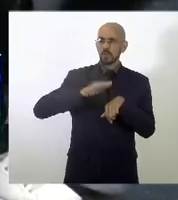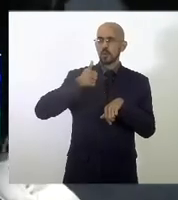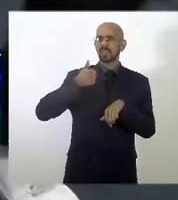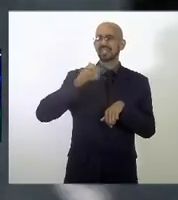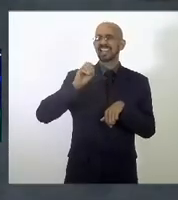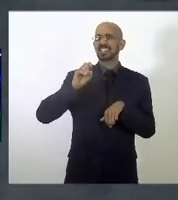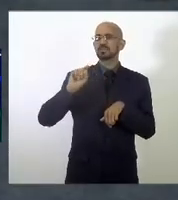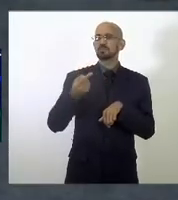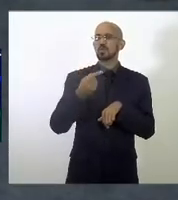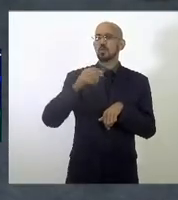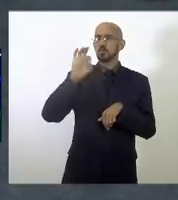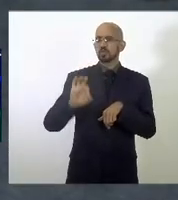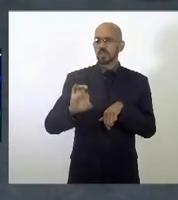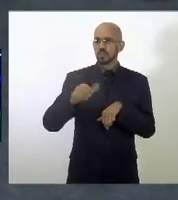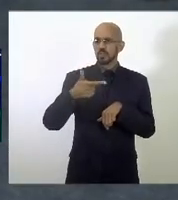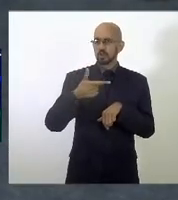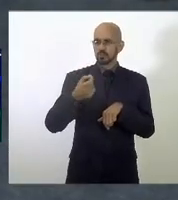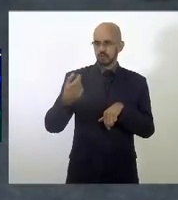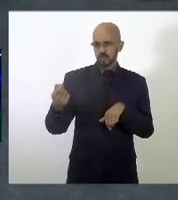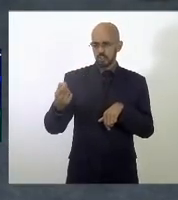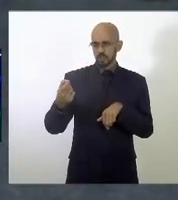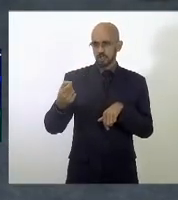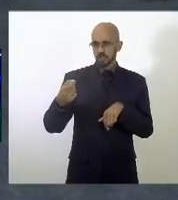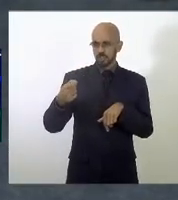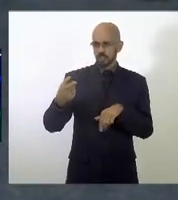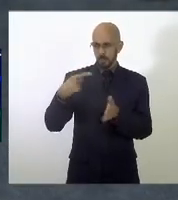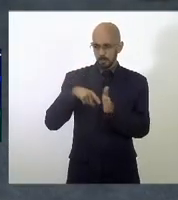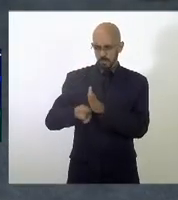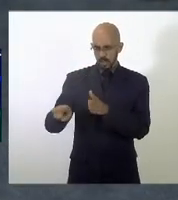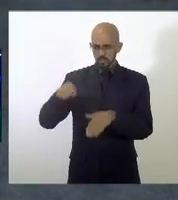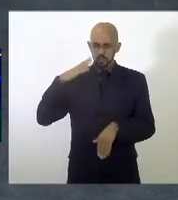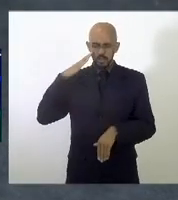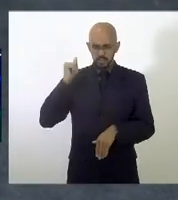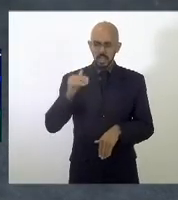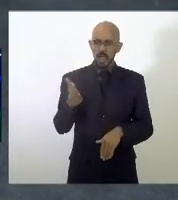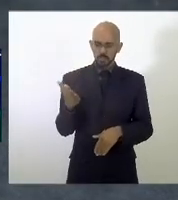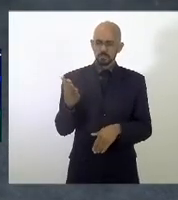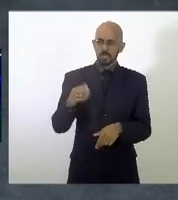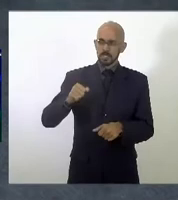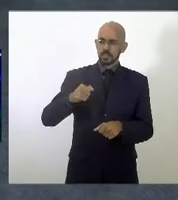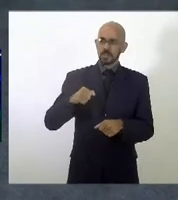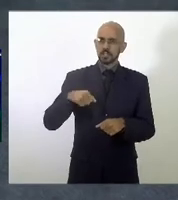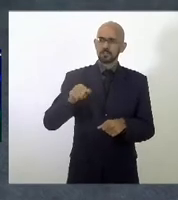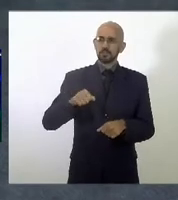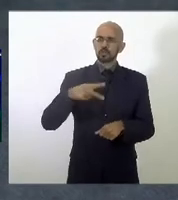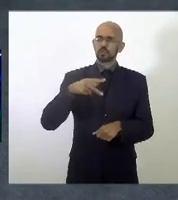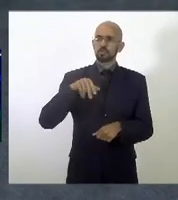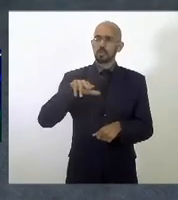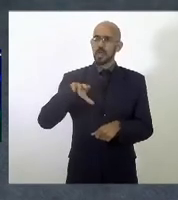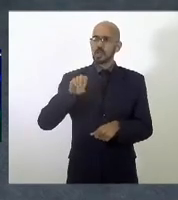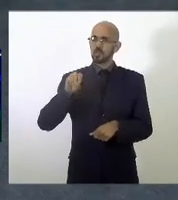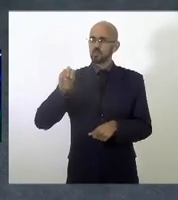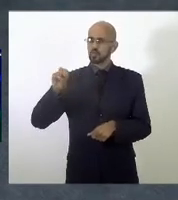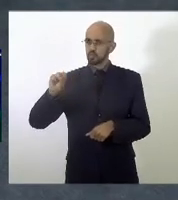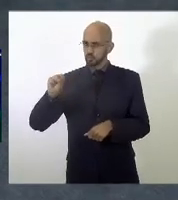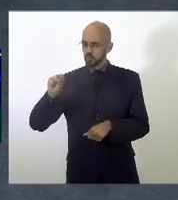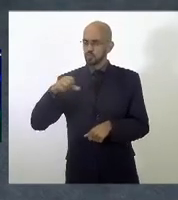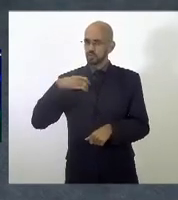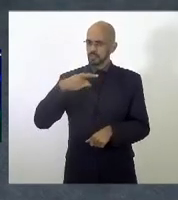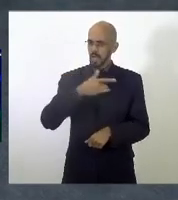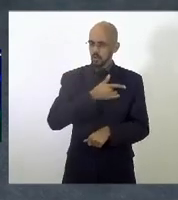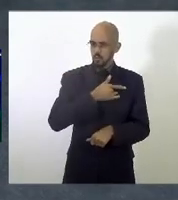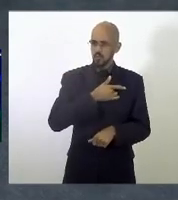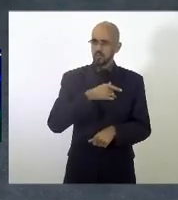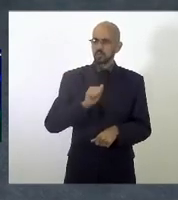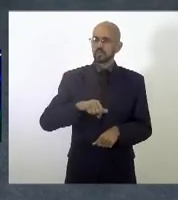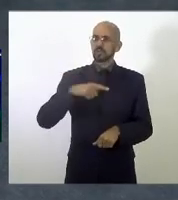2020? Senhor presidente, Vossa Excelência sabia que os planos de saúde no Brasil registraram, em média,